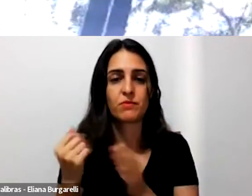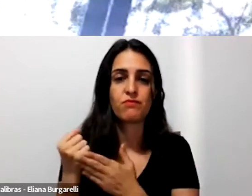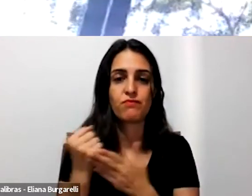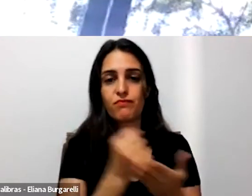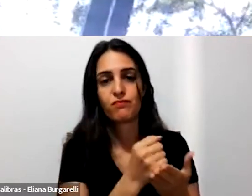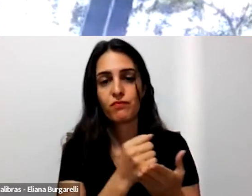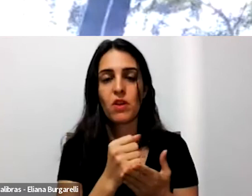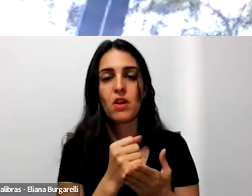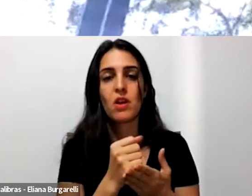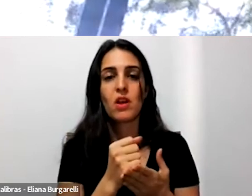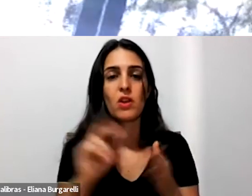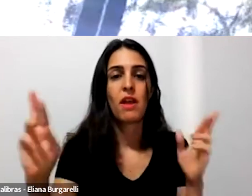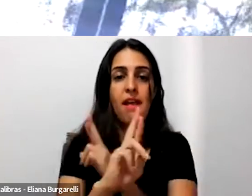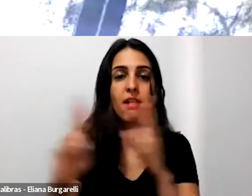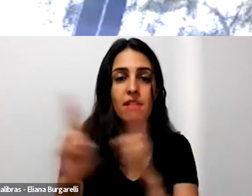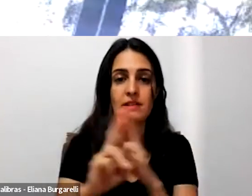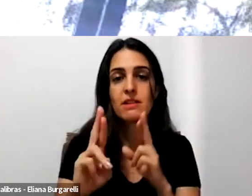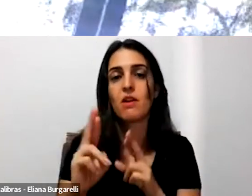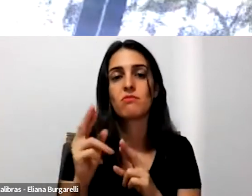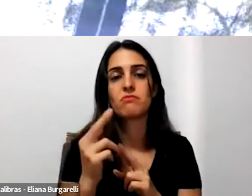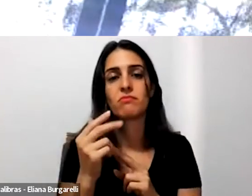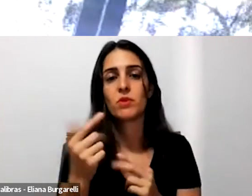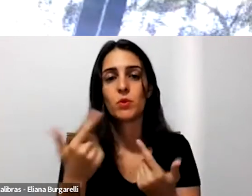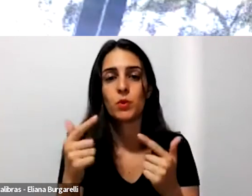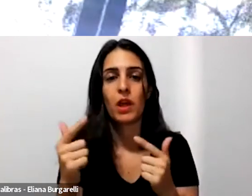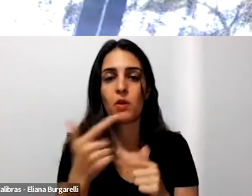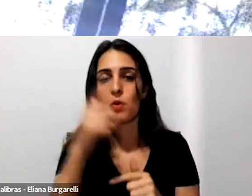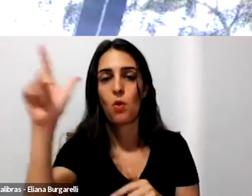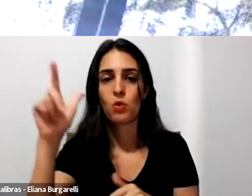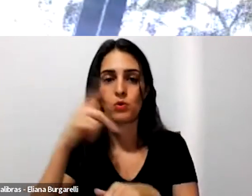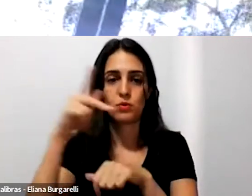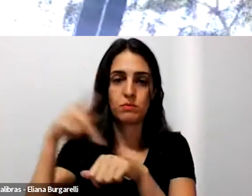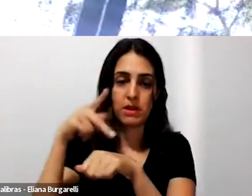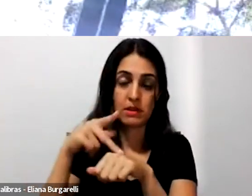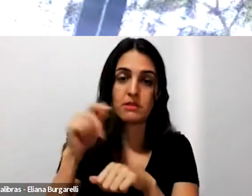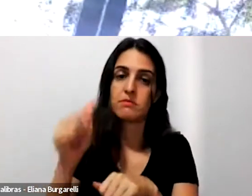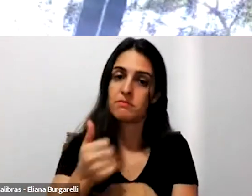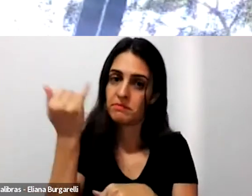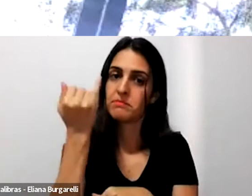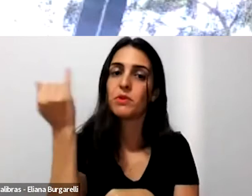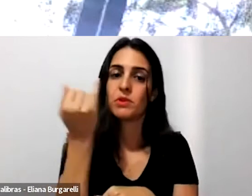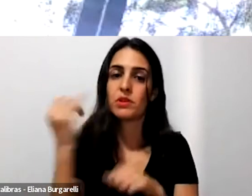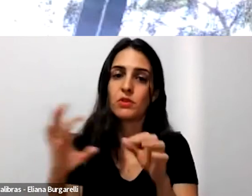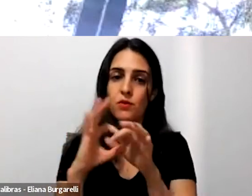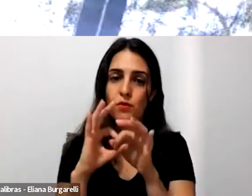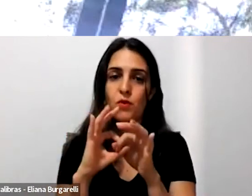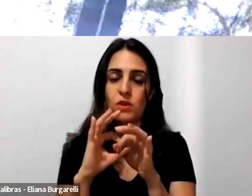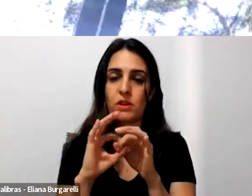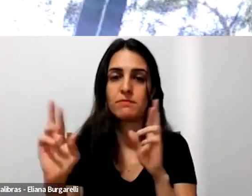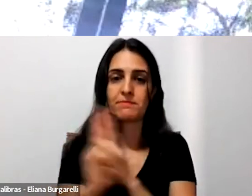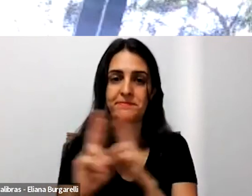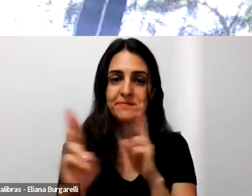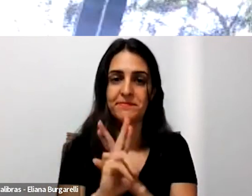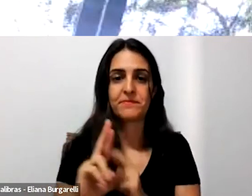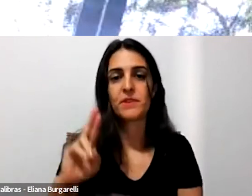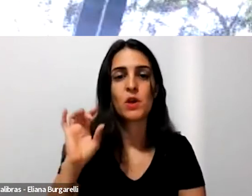como é que a gente pode se aproximar da sociedade civil latino-americana. O Brasil, normalmente, infelizmente, tem ficado de